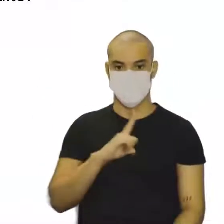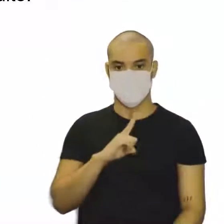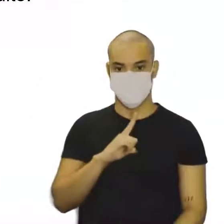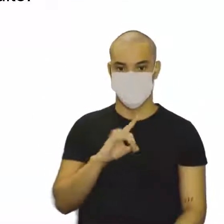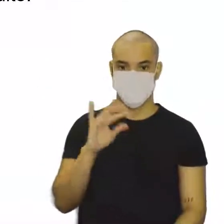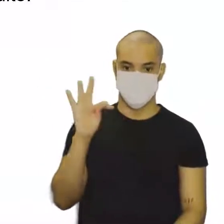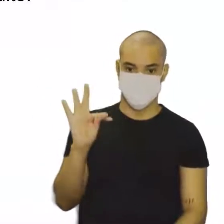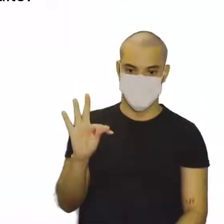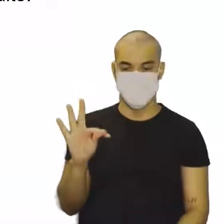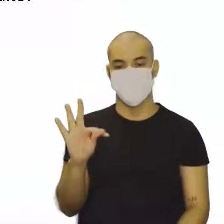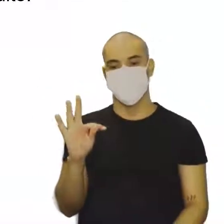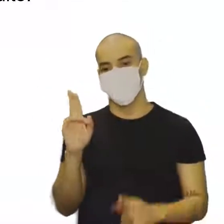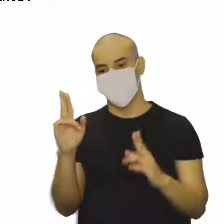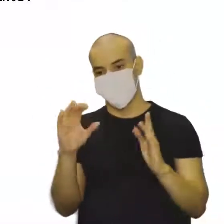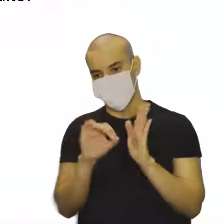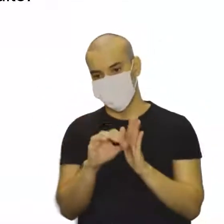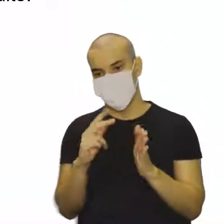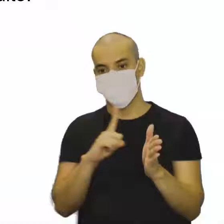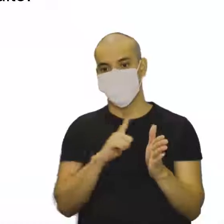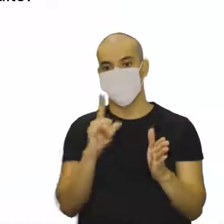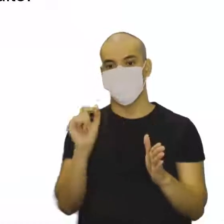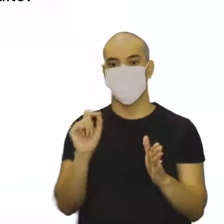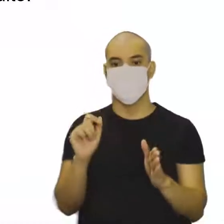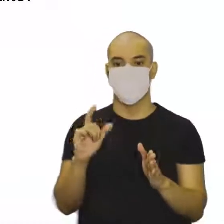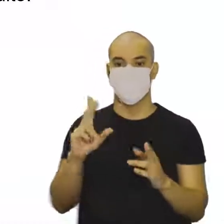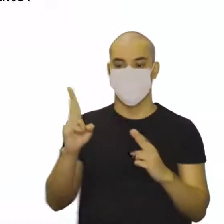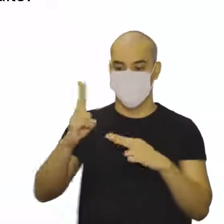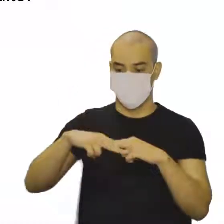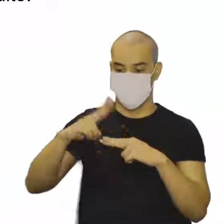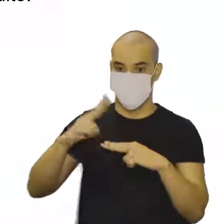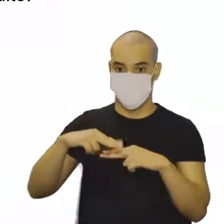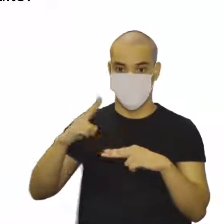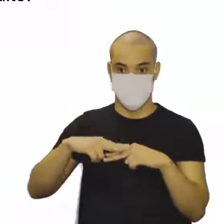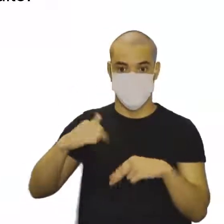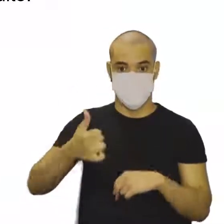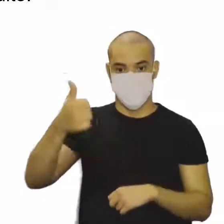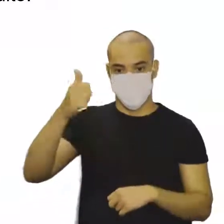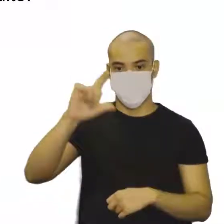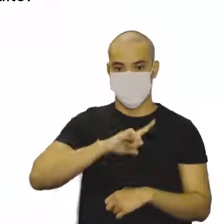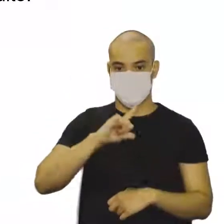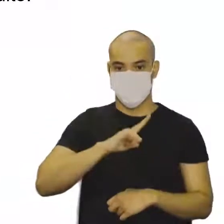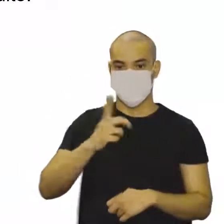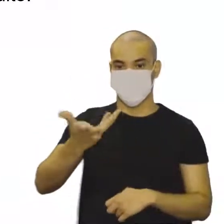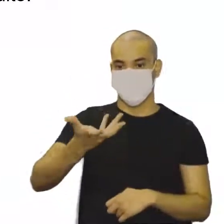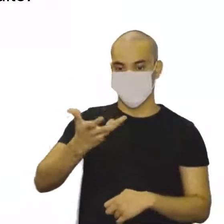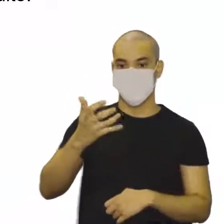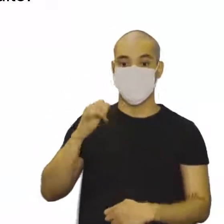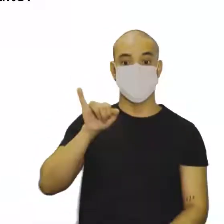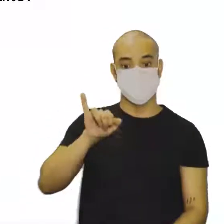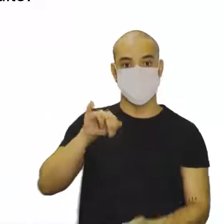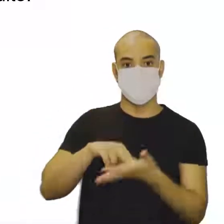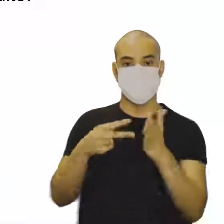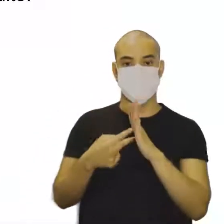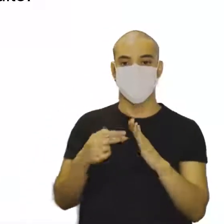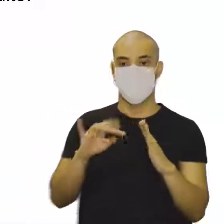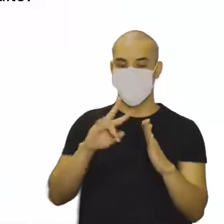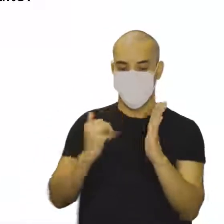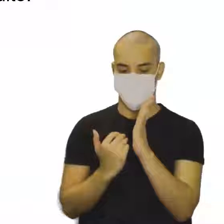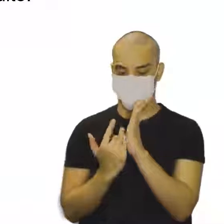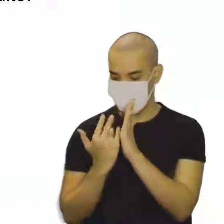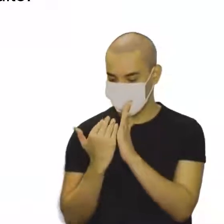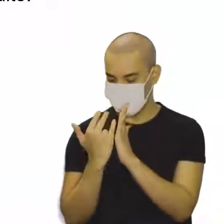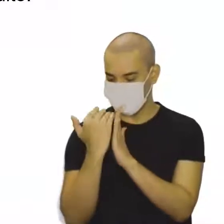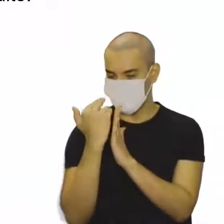igual a 0, que é o instante inicial, você coloca a chave na posição 1, eu vou ter uma corrente de intensidade I, essa corrente ela vai